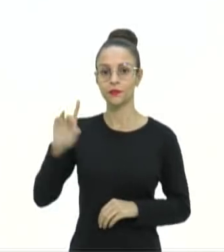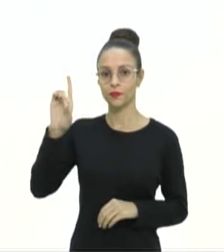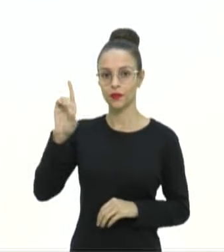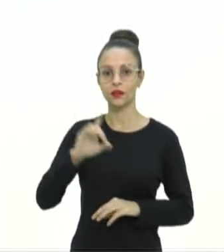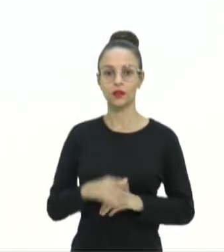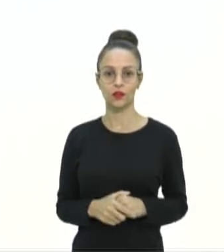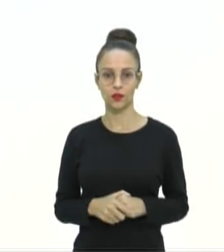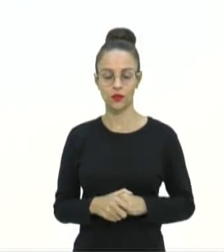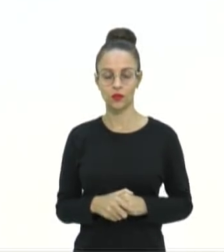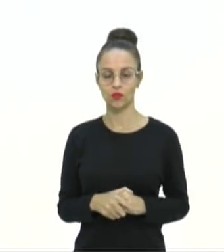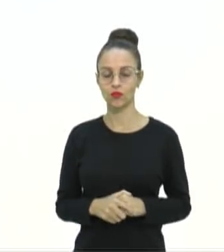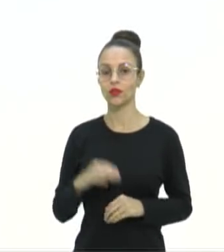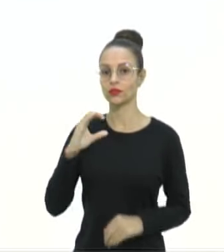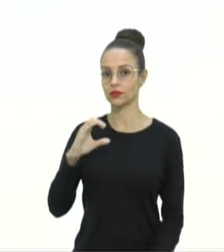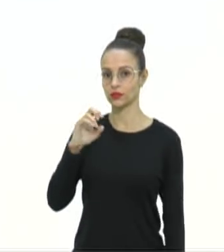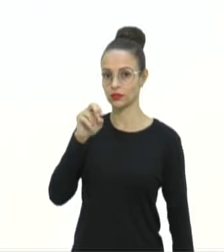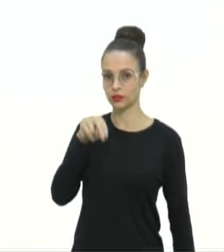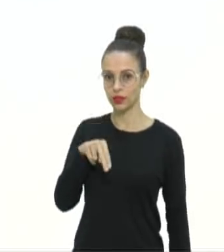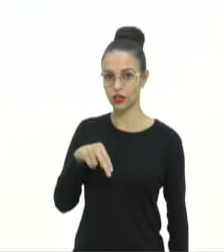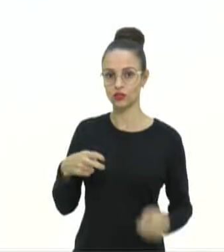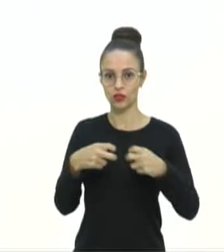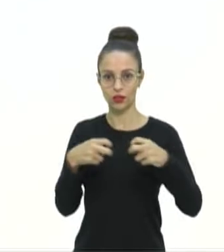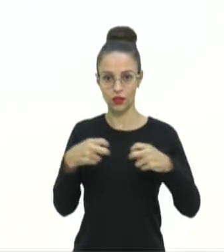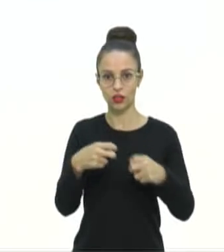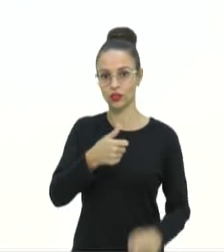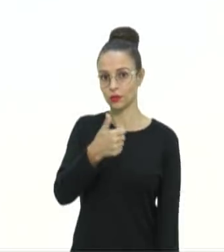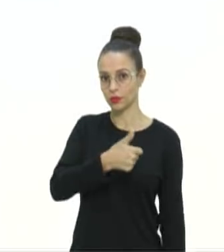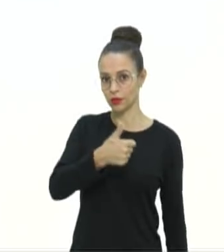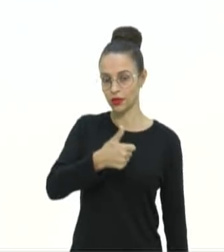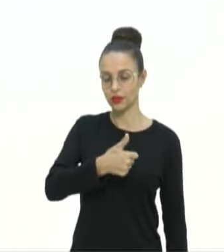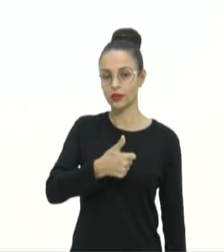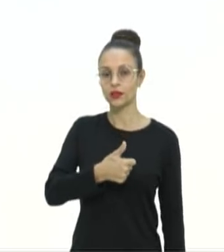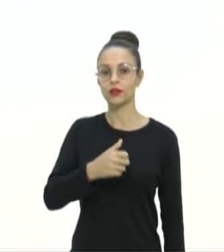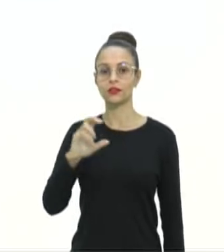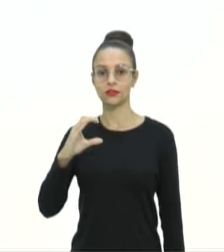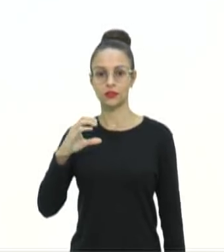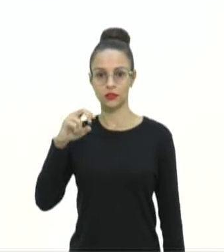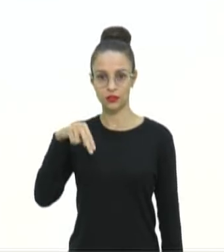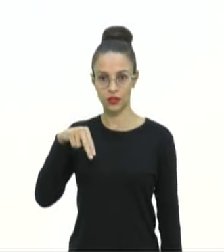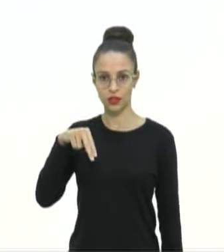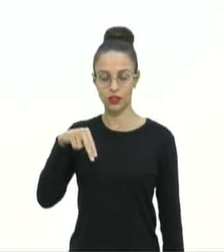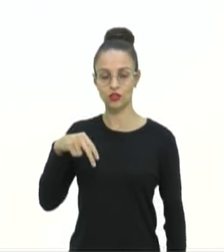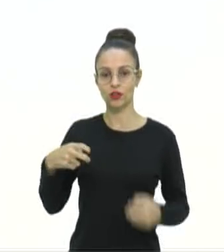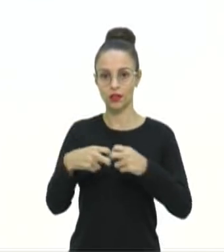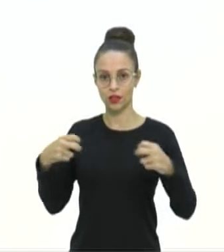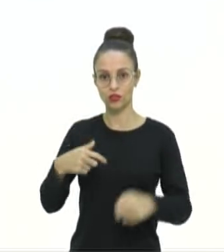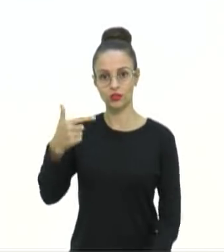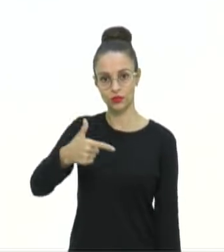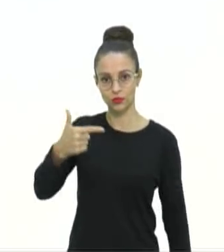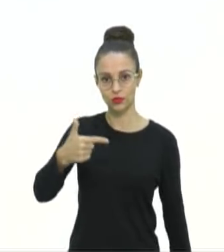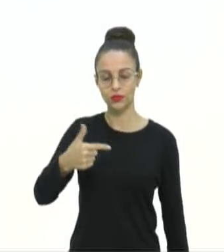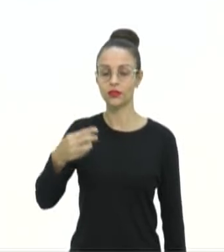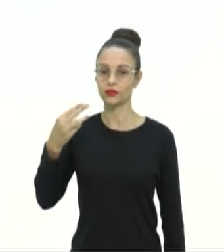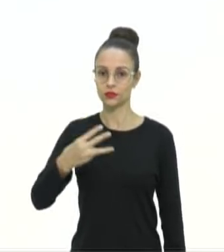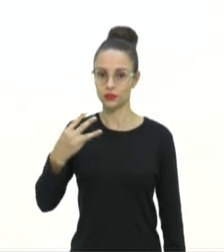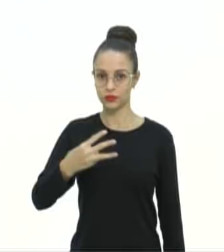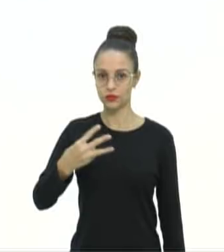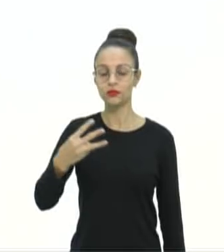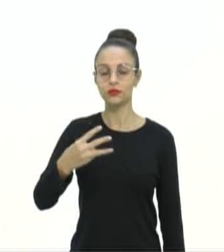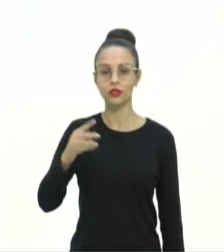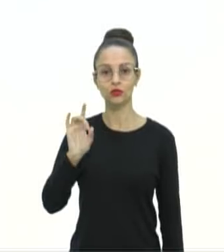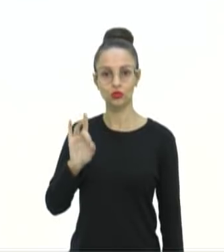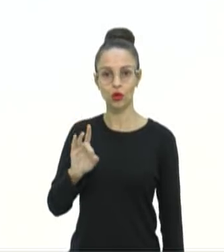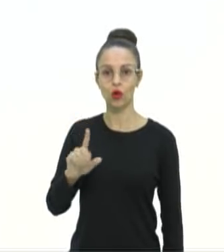D, cinética e elástica na primeira figura, cinética e elástica na segunda figura e terceira figura